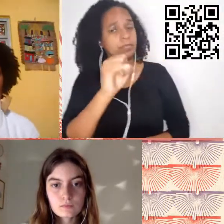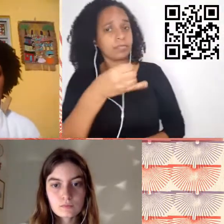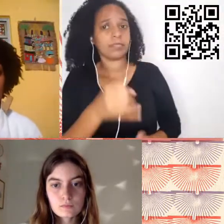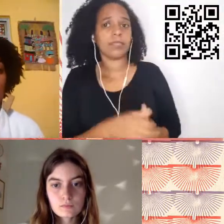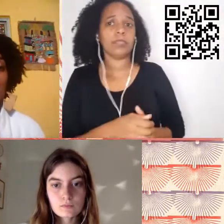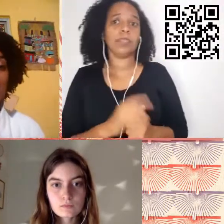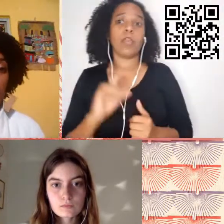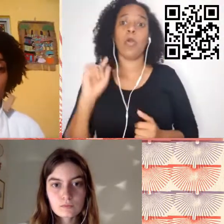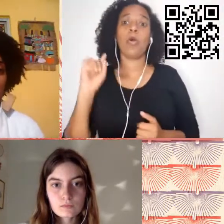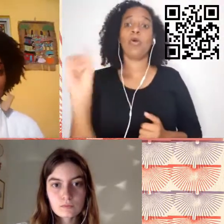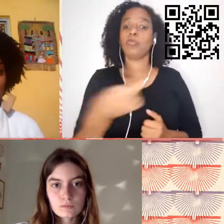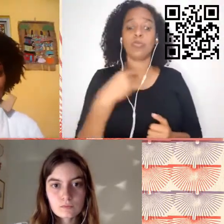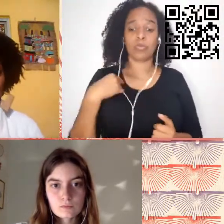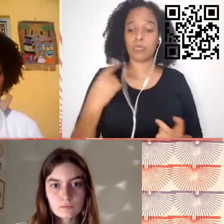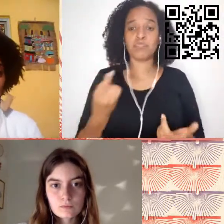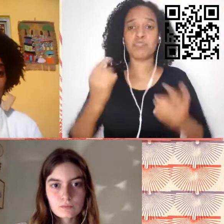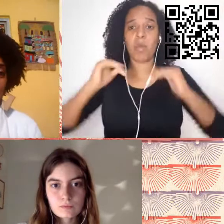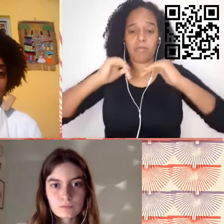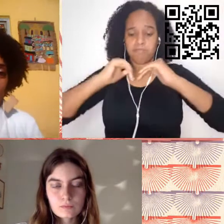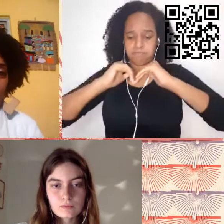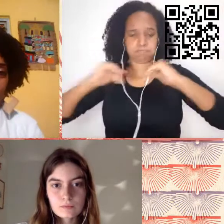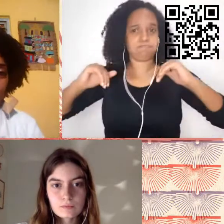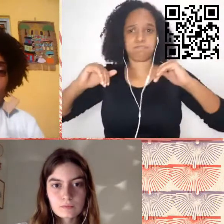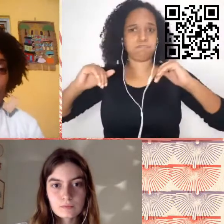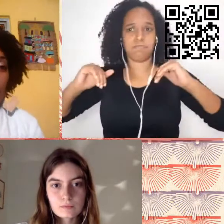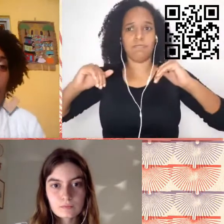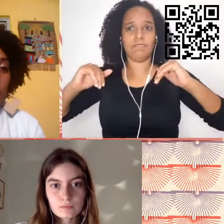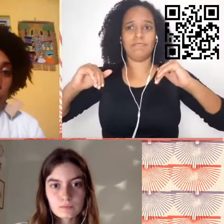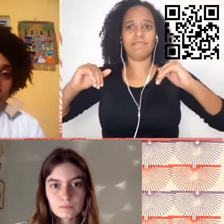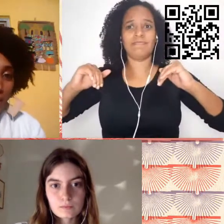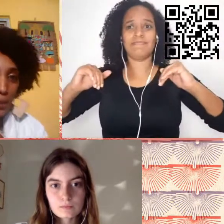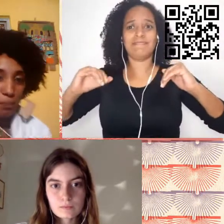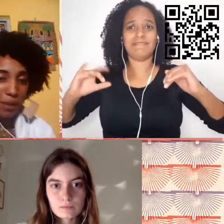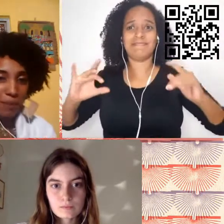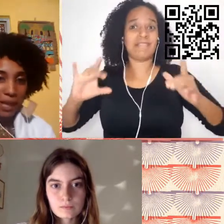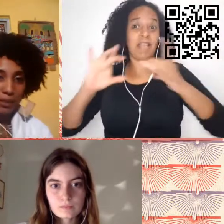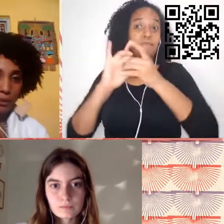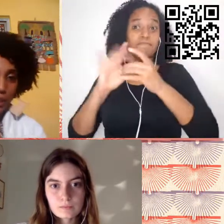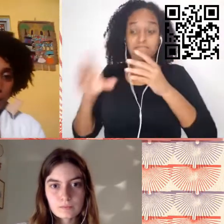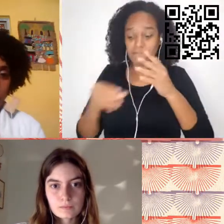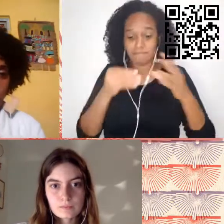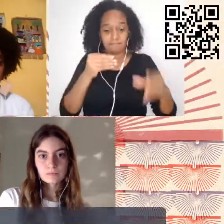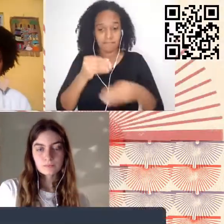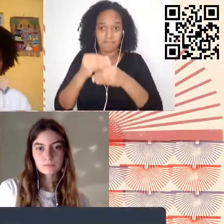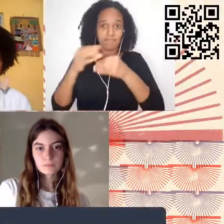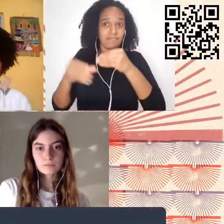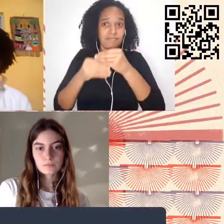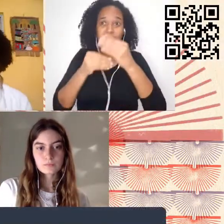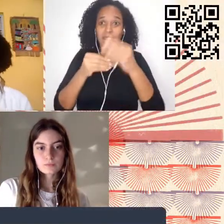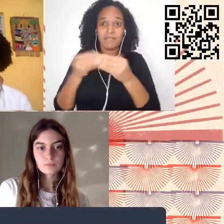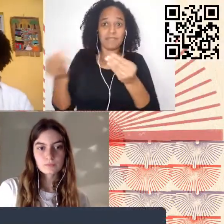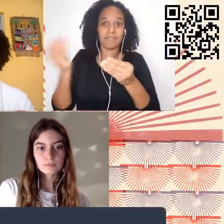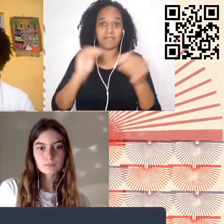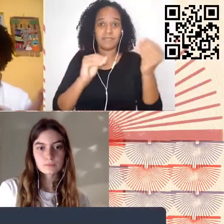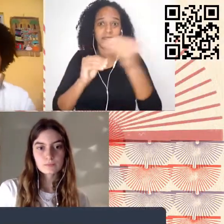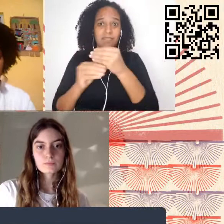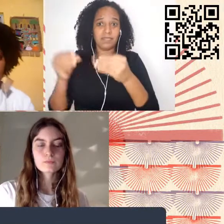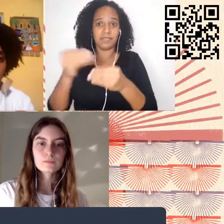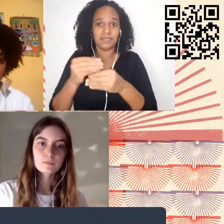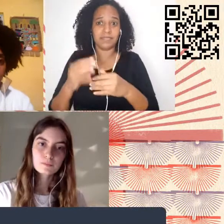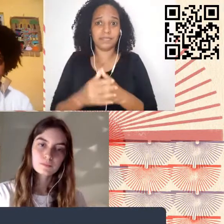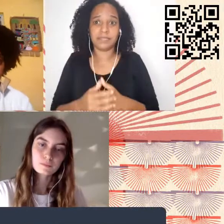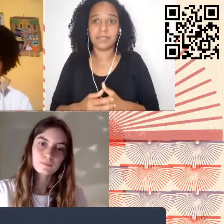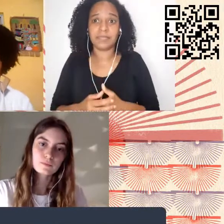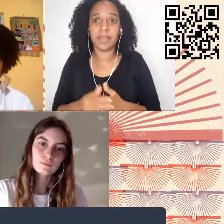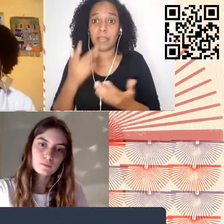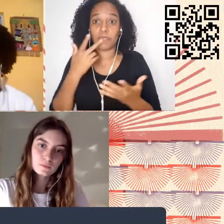não existe essa separação, né? Tudo se compõe, se complementam. Então, no momento que a gente